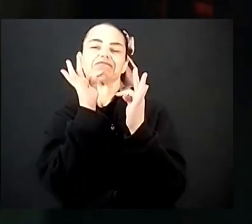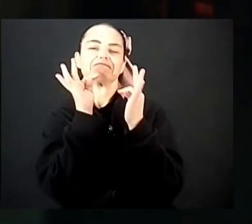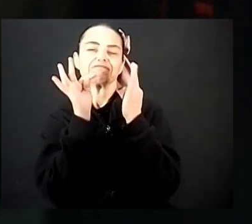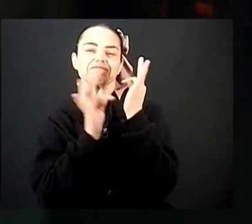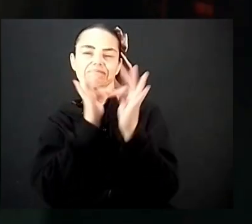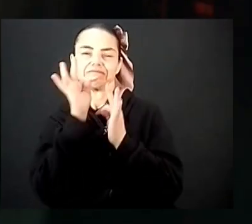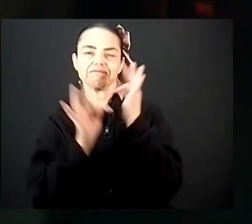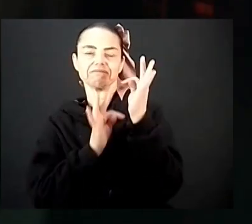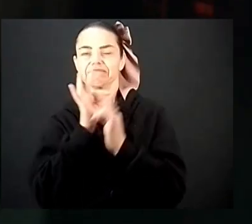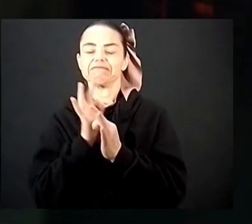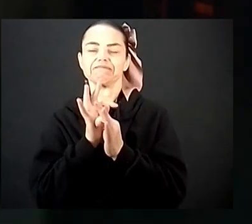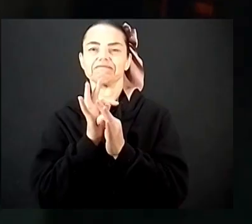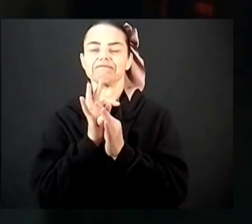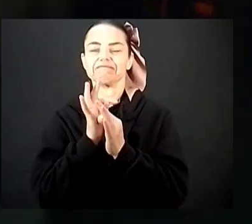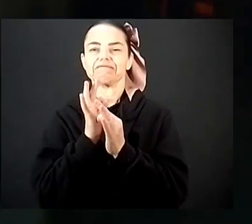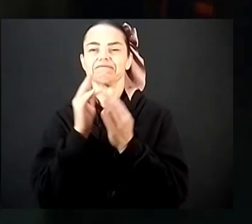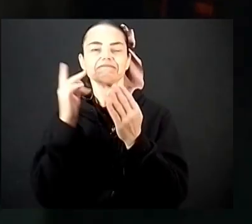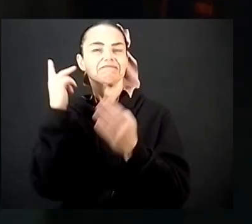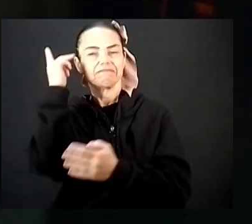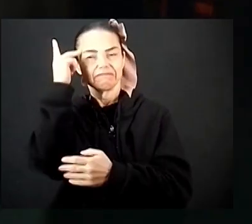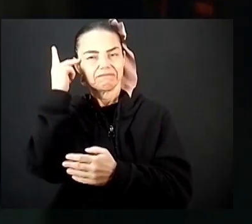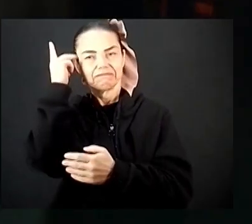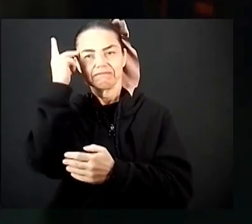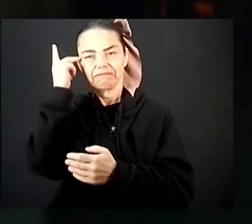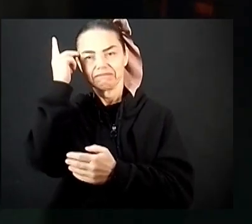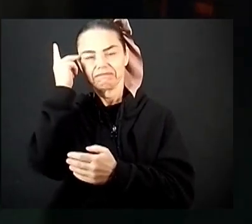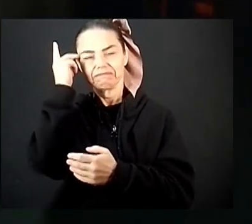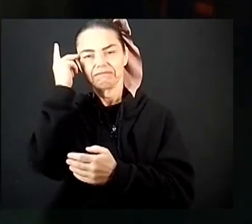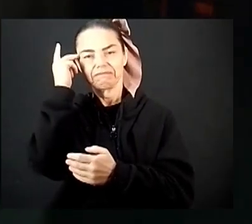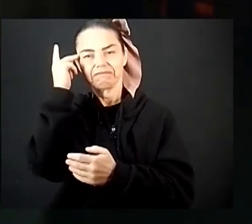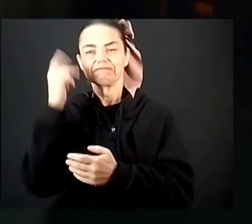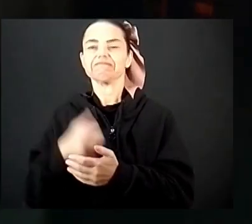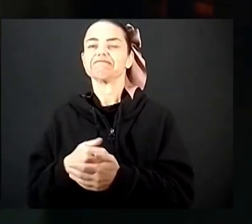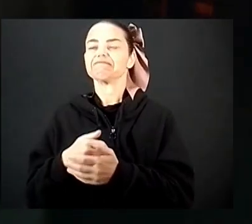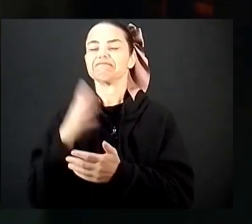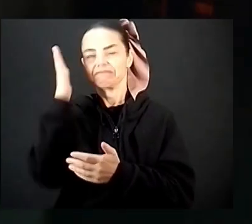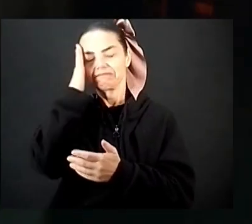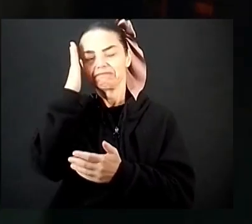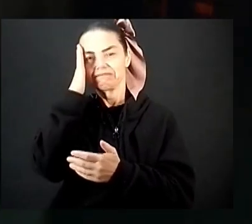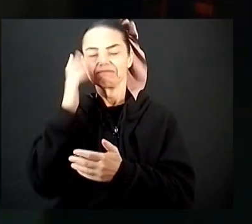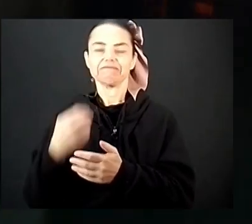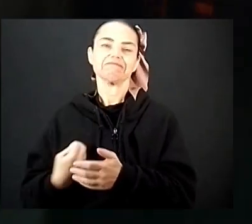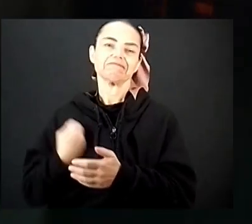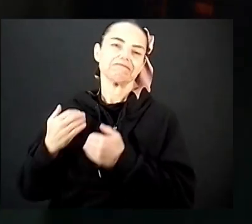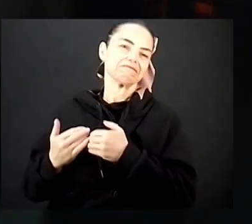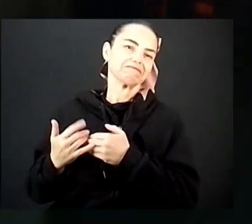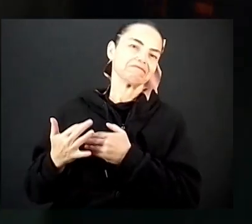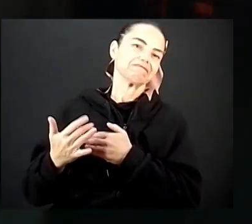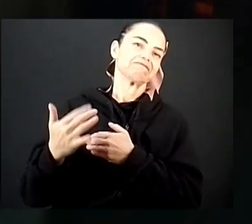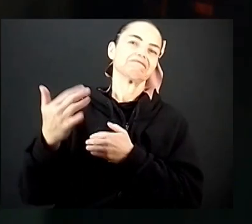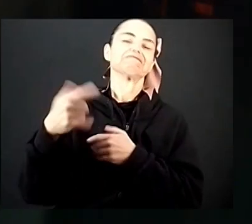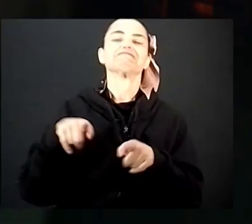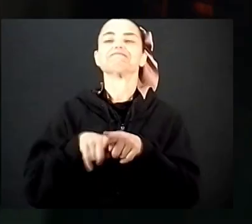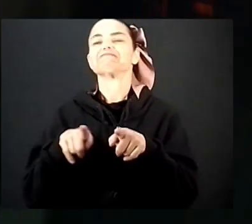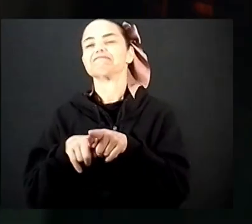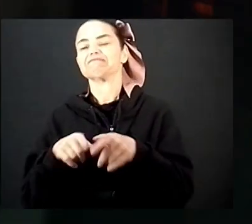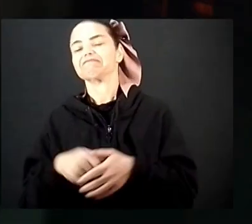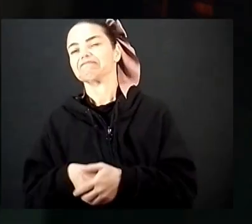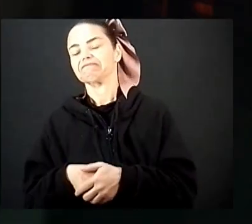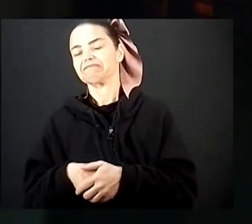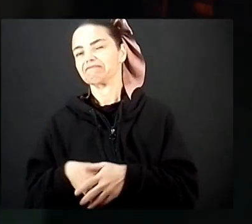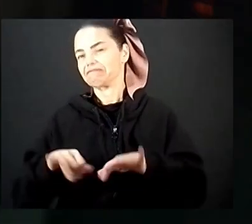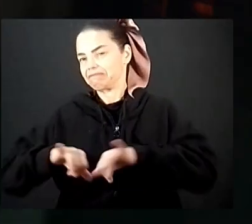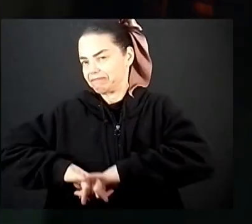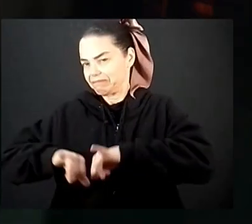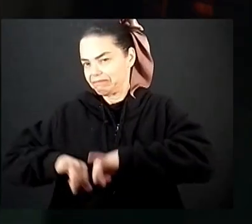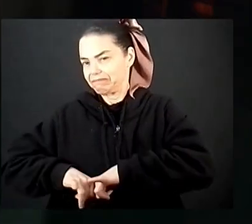um psiquiatra, de ter esse entendimento, e por isso passaram a vida toda também com um sofrimento